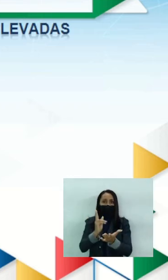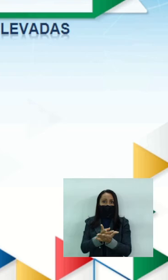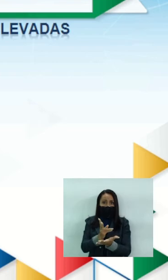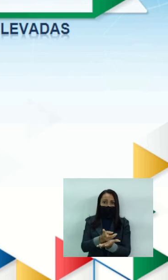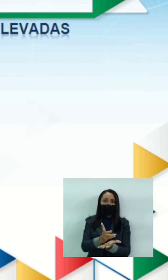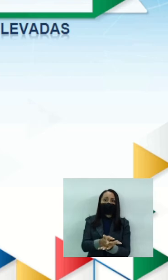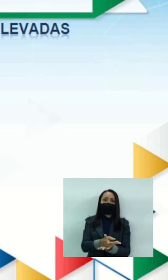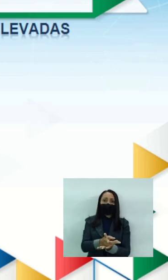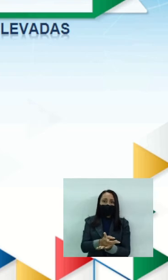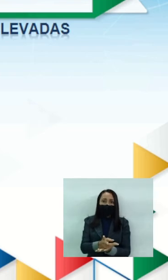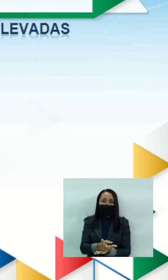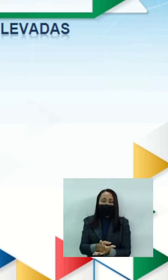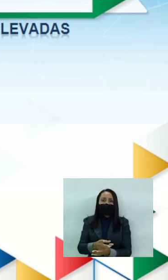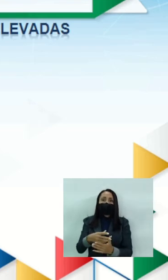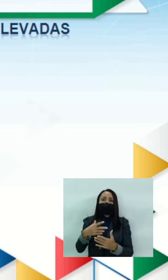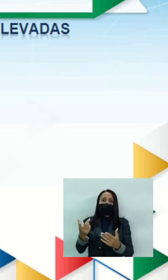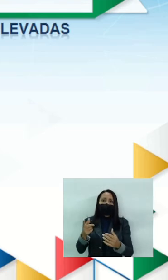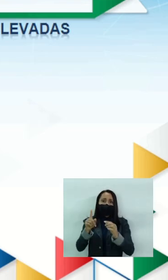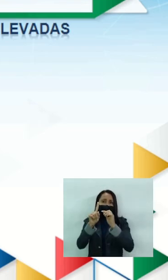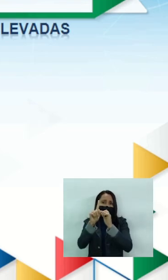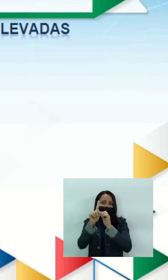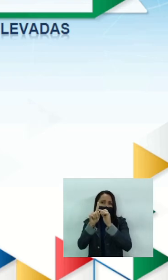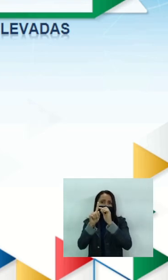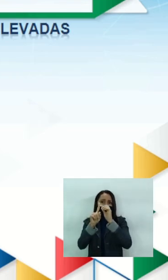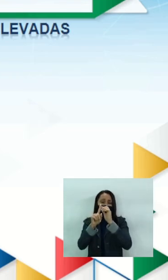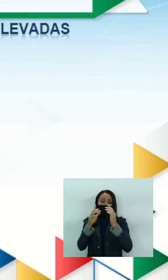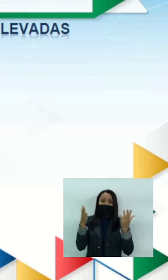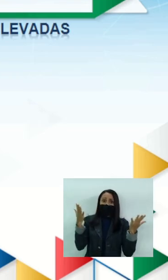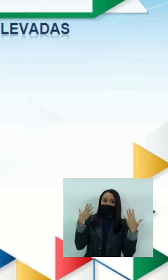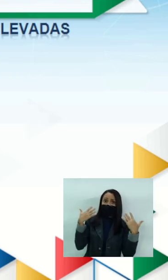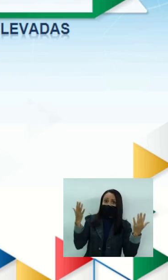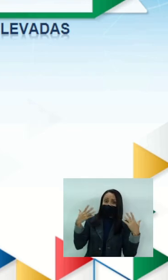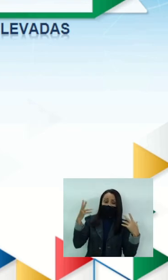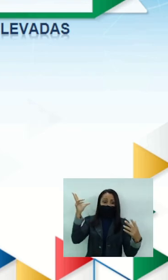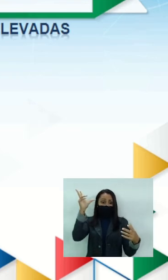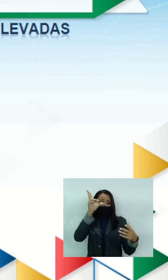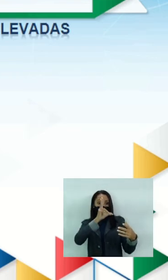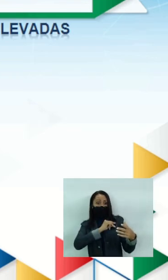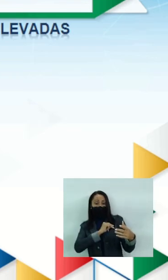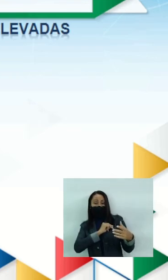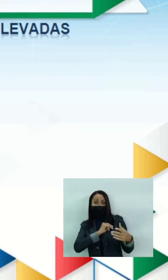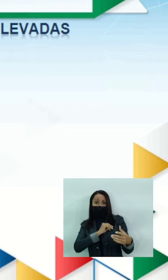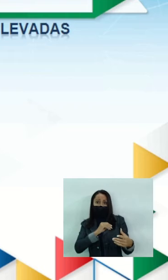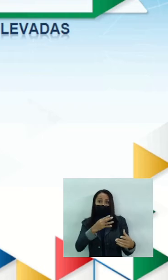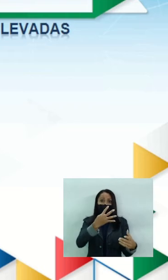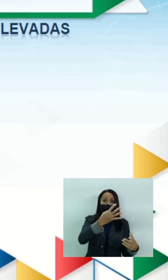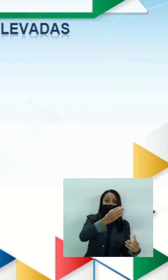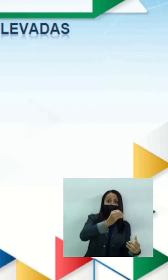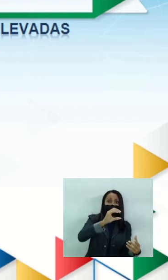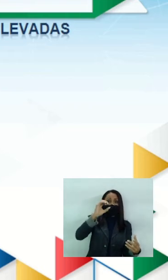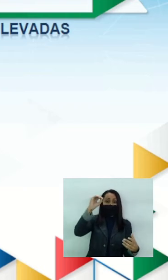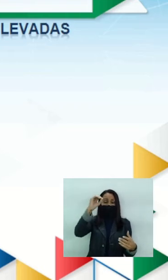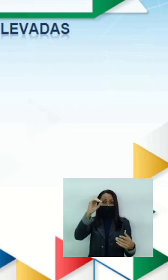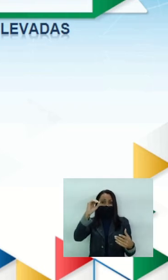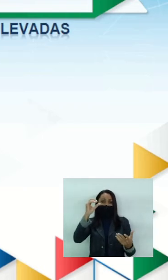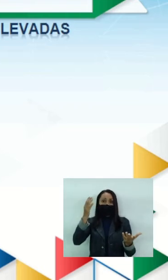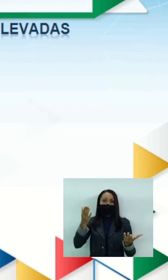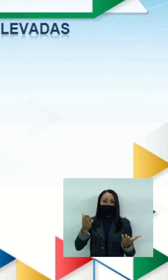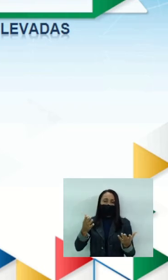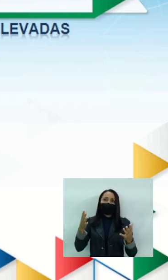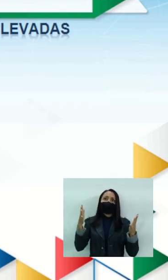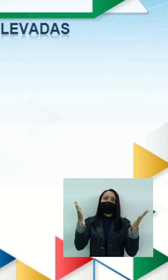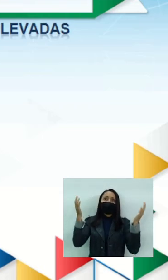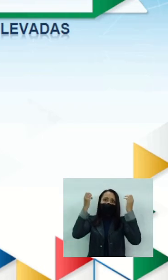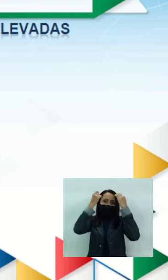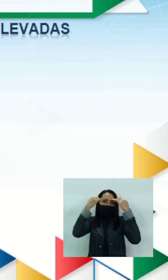mais longos e as temperaturas são muito altas, né? Em torno de 40 graus, né? E um pouco mais do que isso, tá